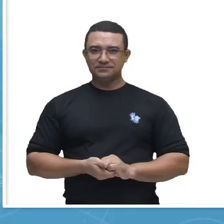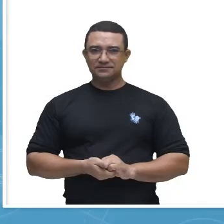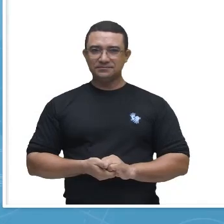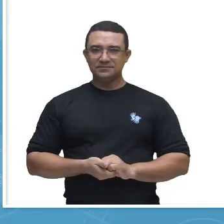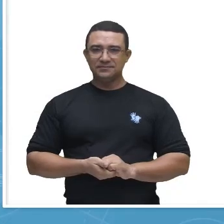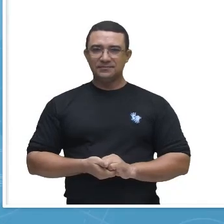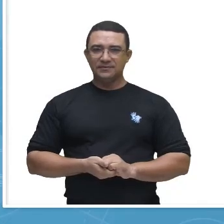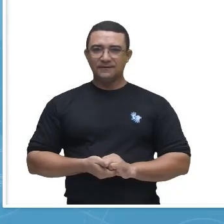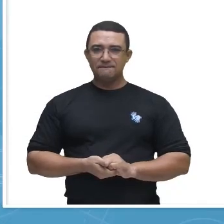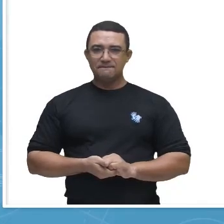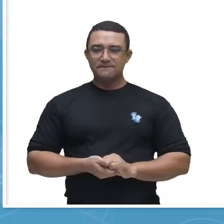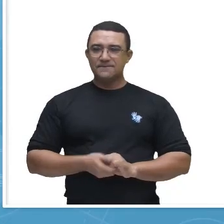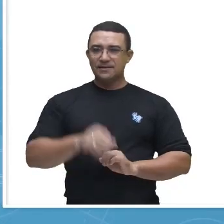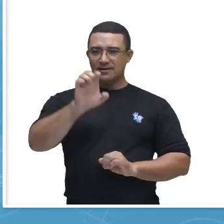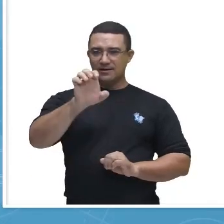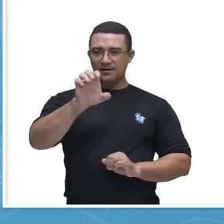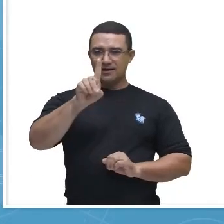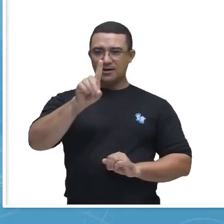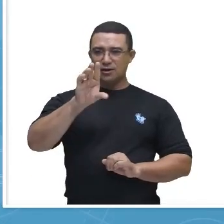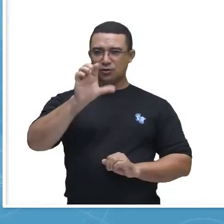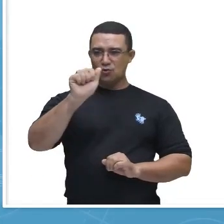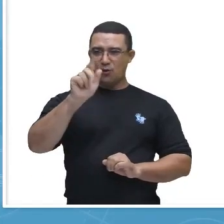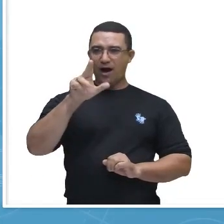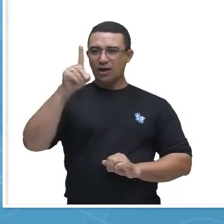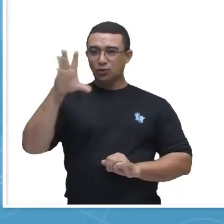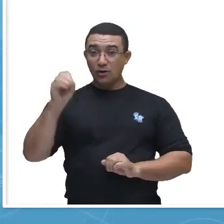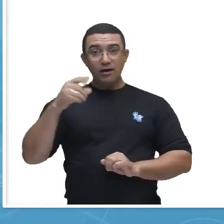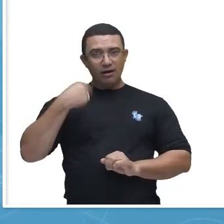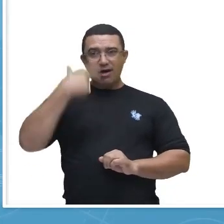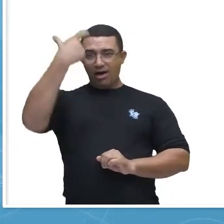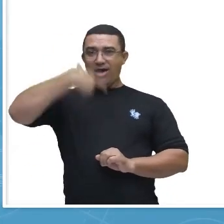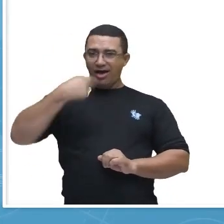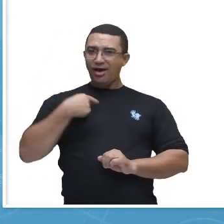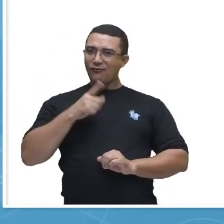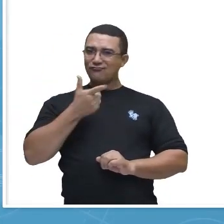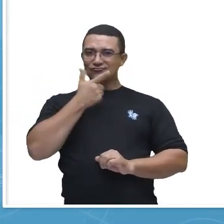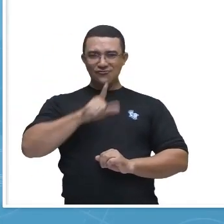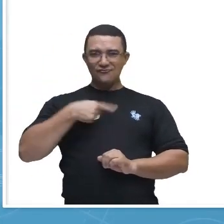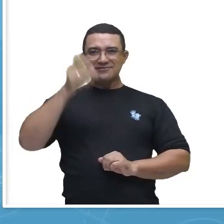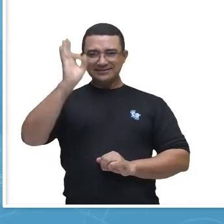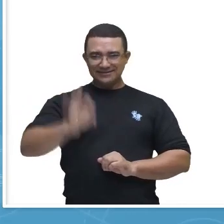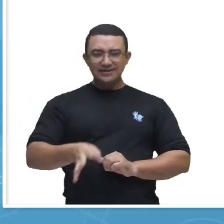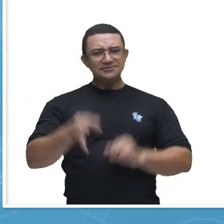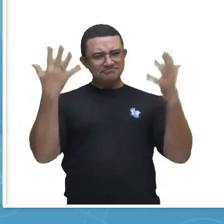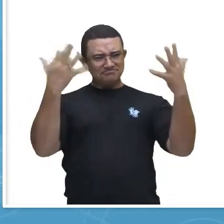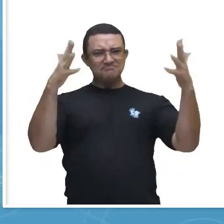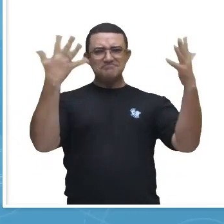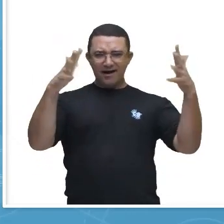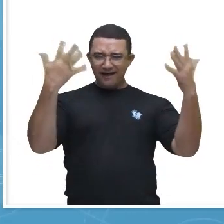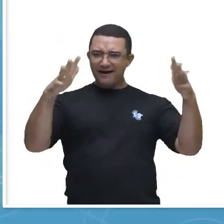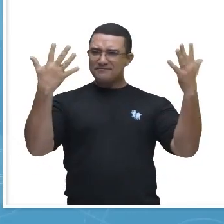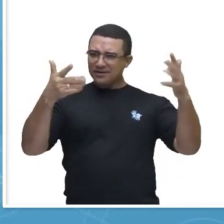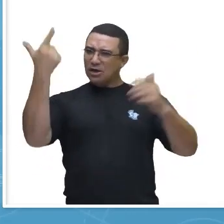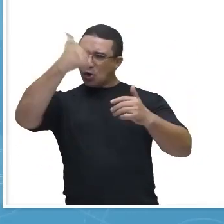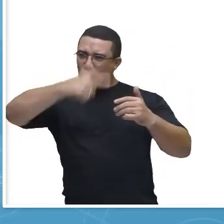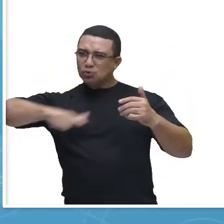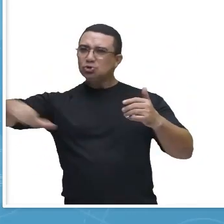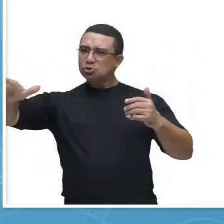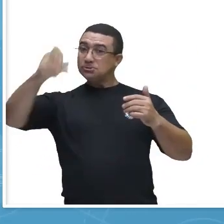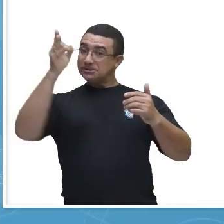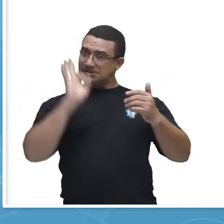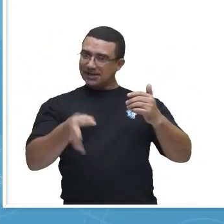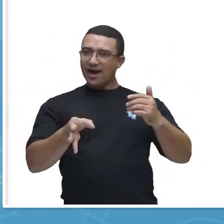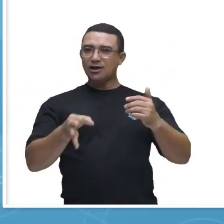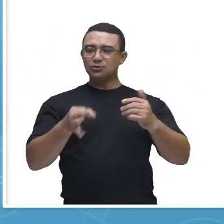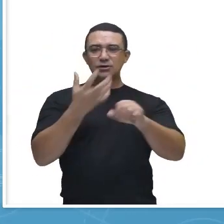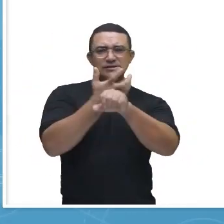aí, né? Eduardo Ferreira, professor, eu acertei. Olha, parabéns, Eduardo. Continue acertando, não só em geografia, né?